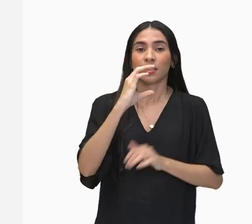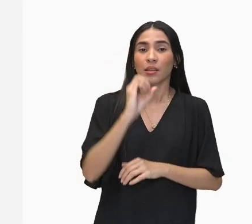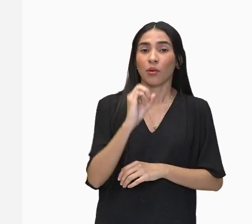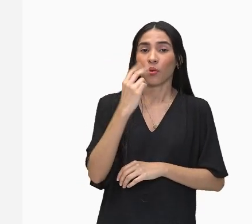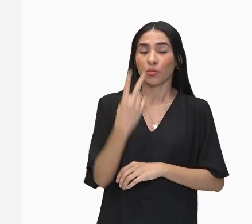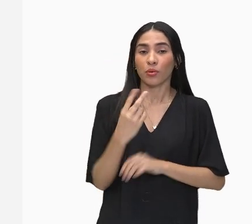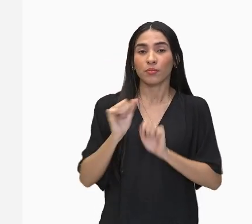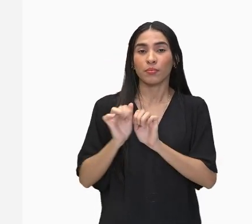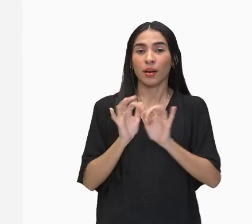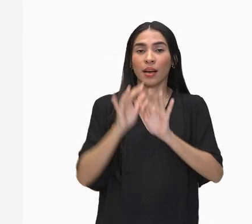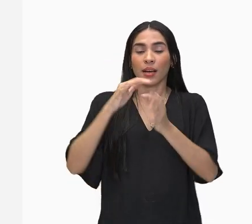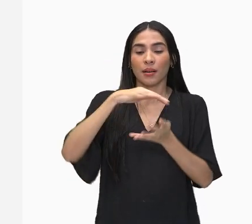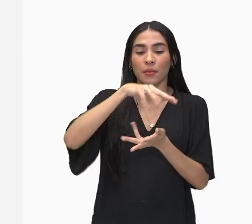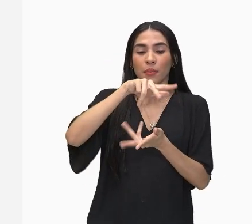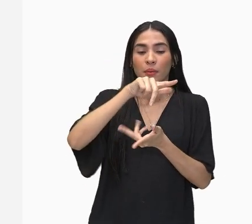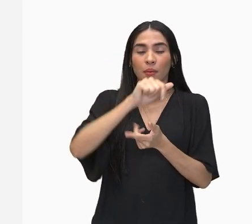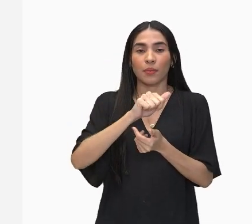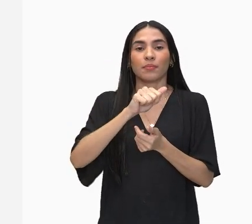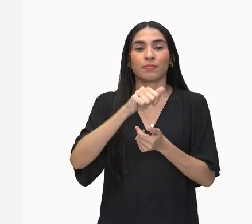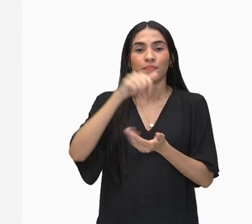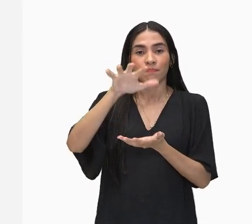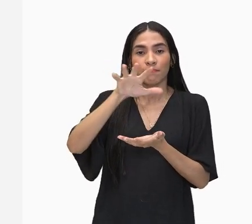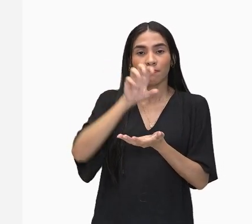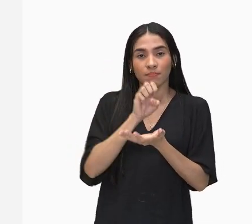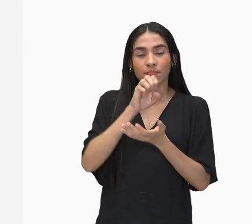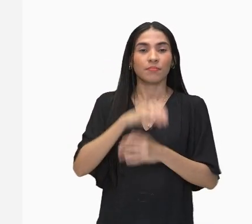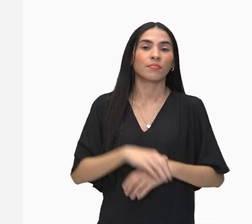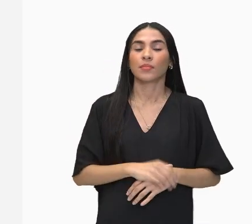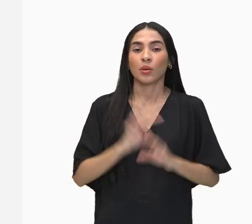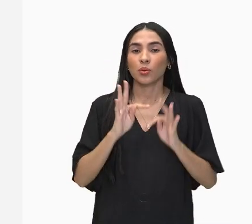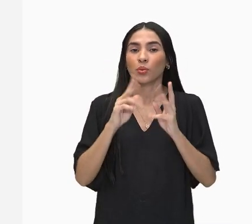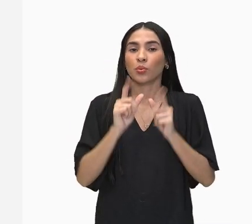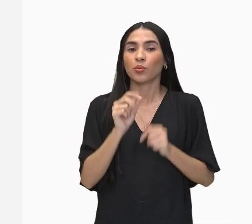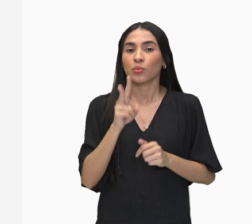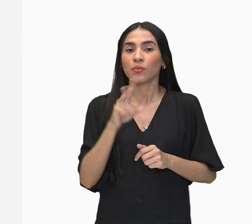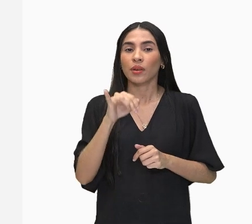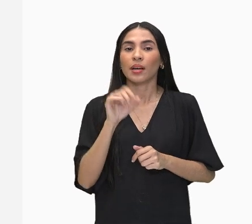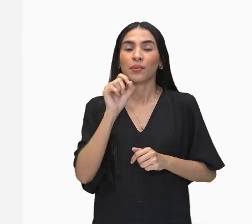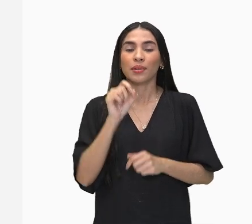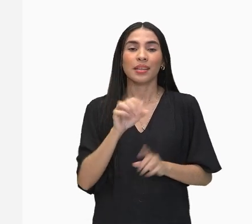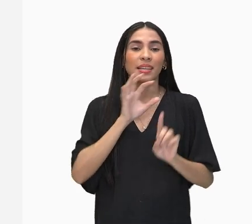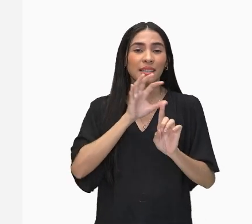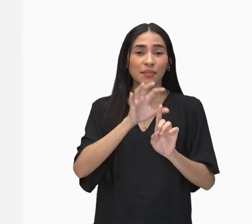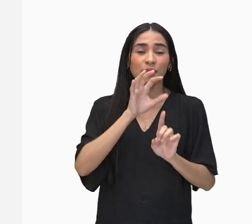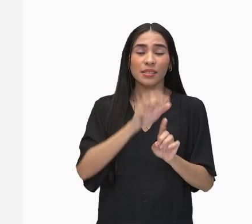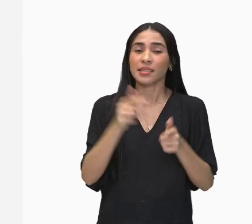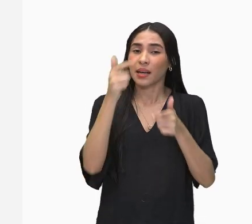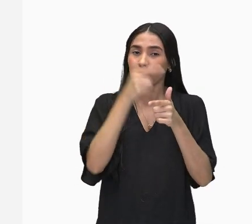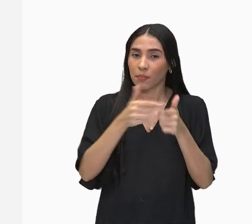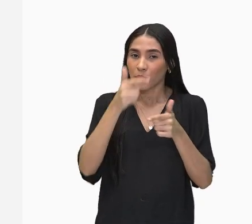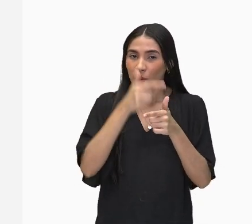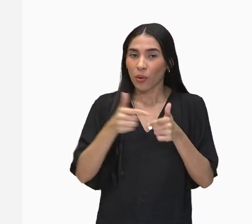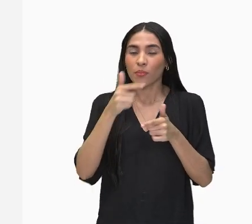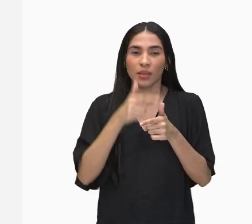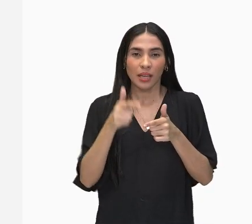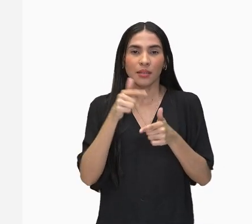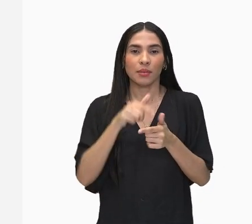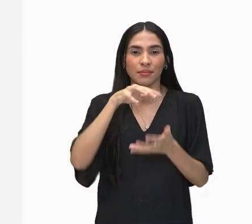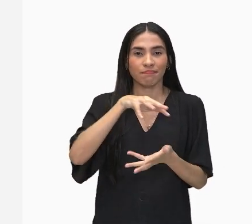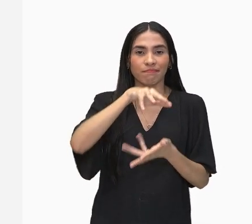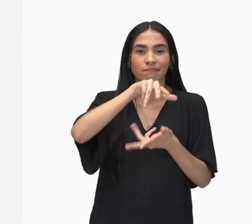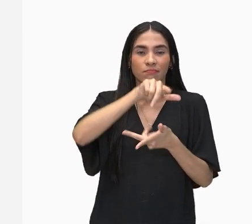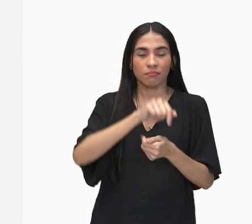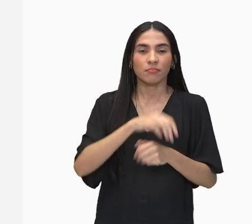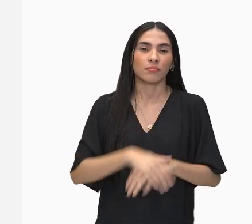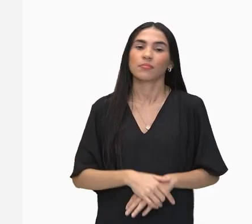que se concentram na atmosfera terrestre. E tudo isso vai, né, causar alterações físicos, químicos na